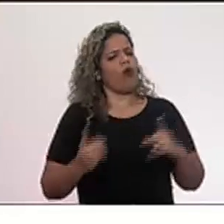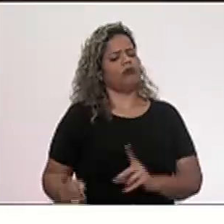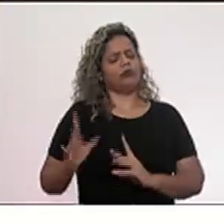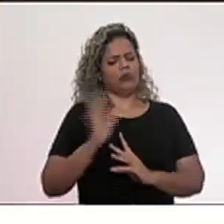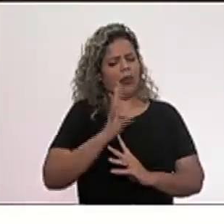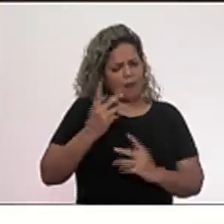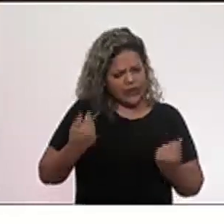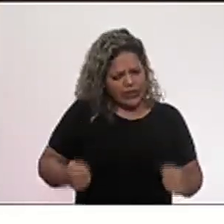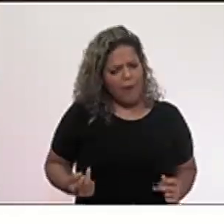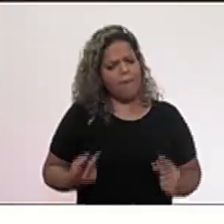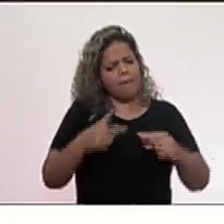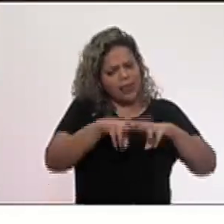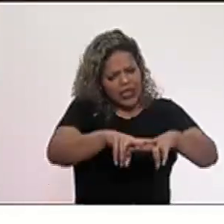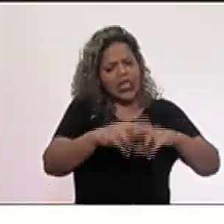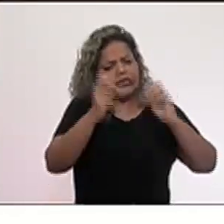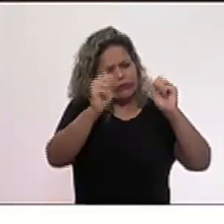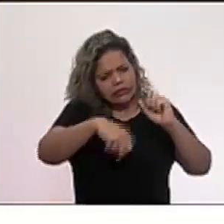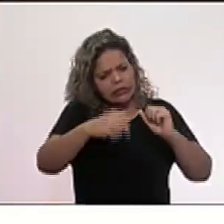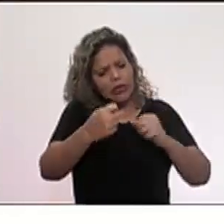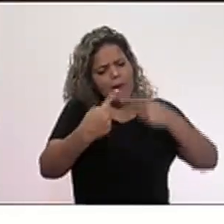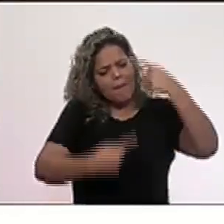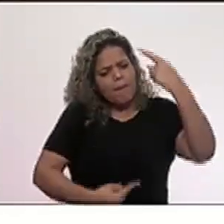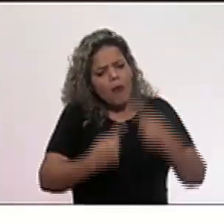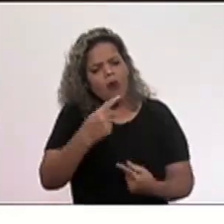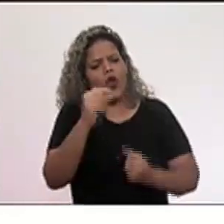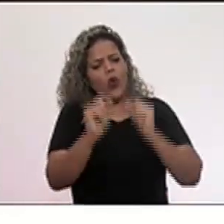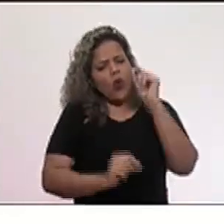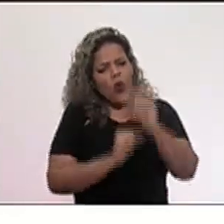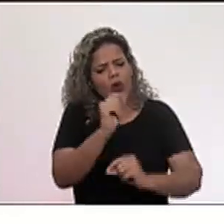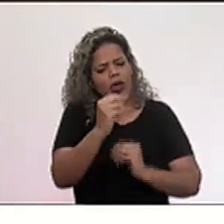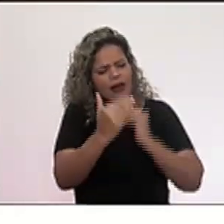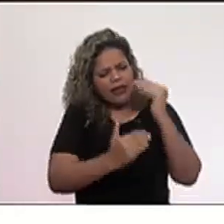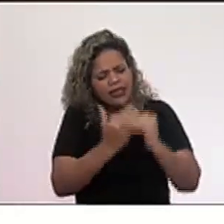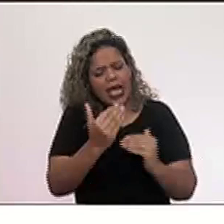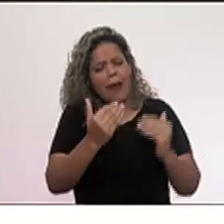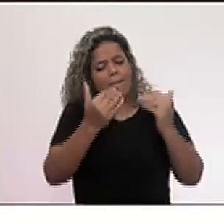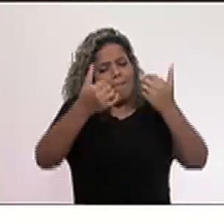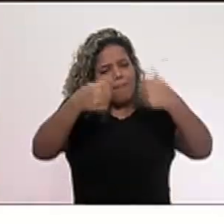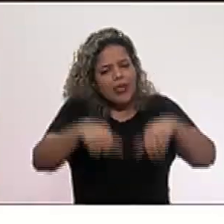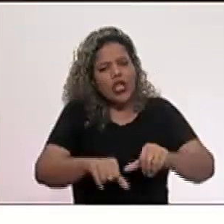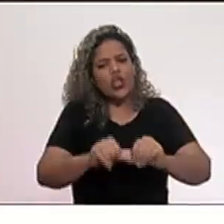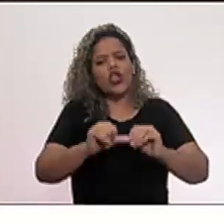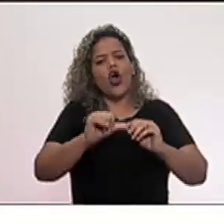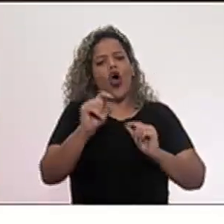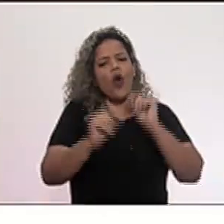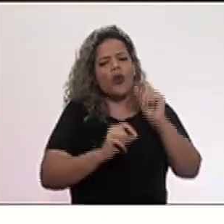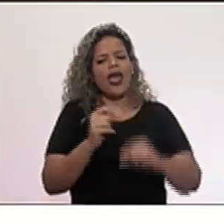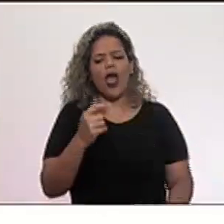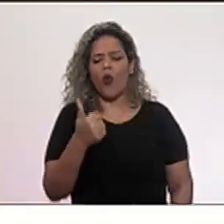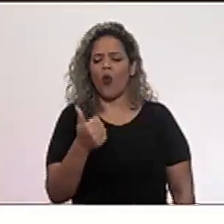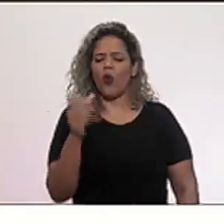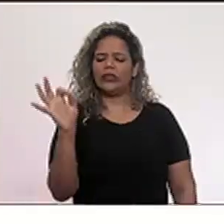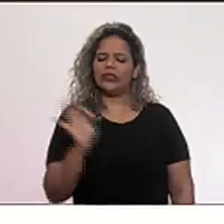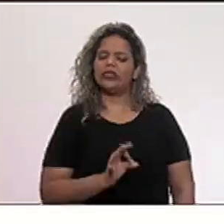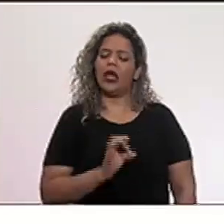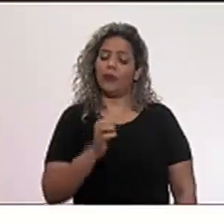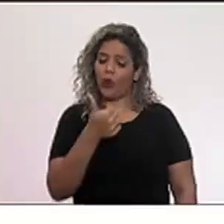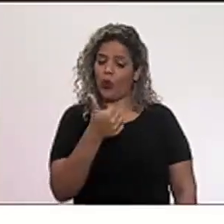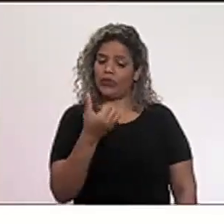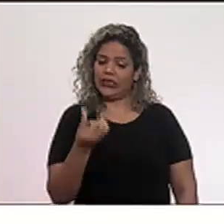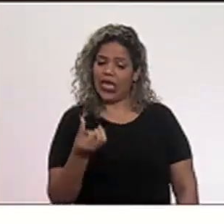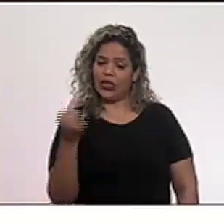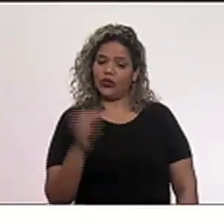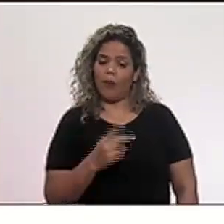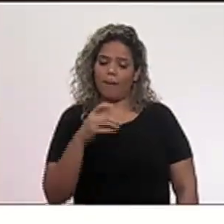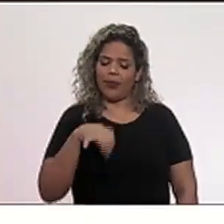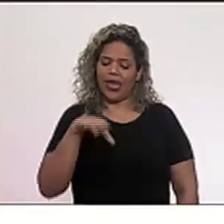precisamos encarcerar numa política de progressão das penas, por exemplo, que coloca com 1/6 da pena, numa pena já